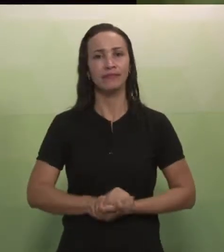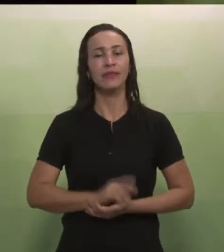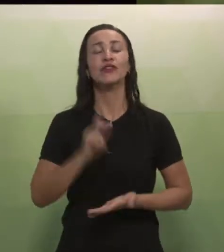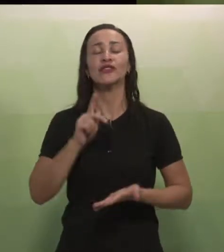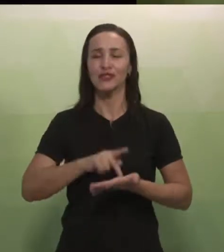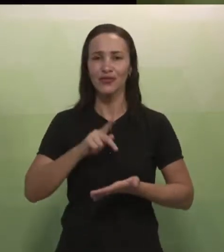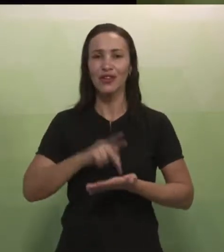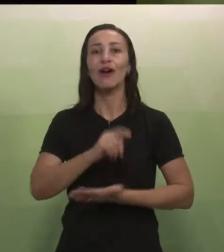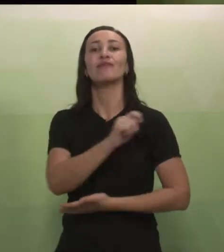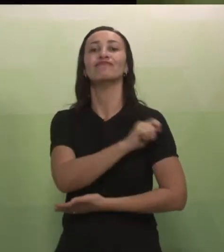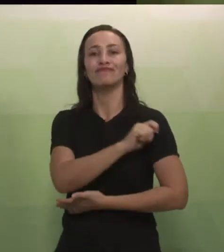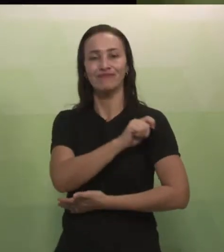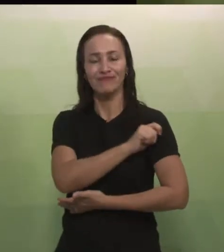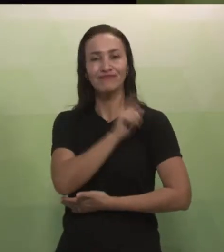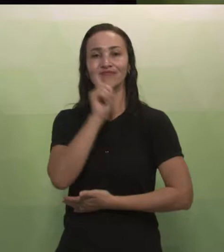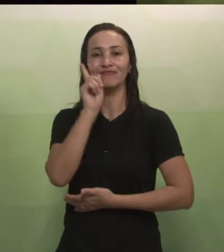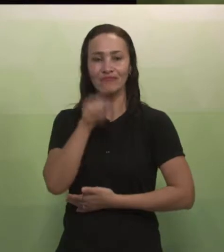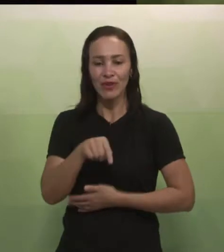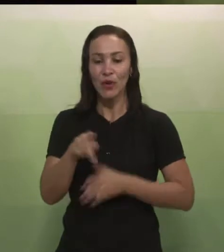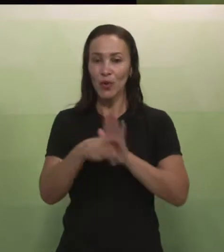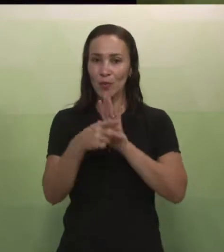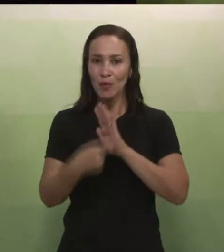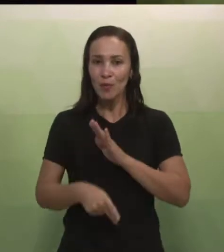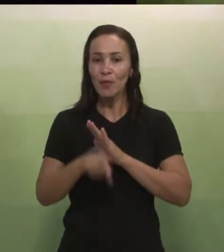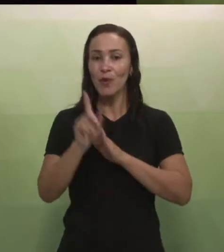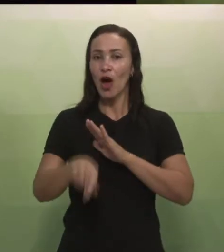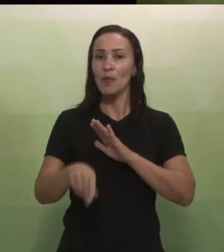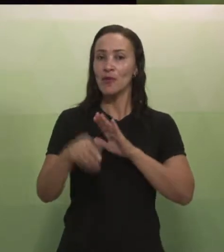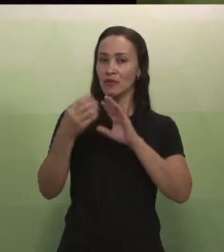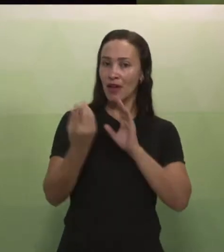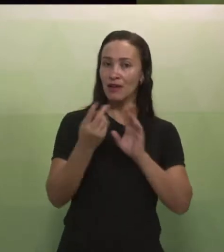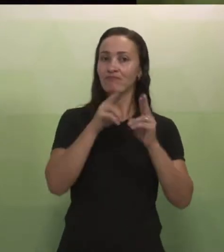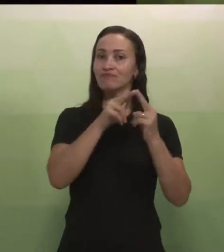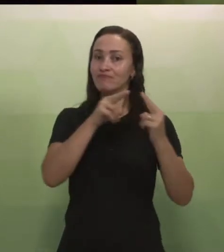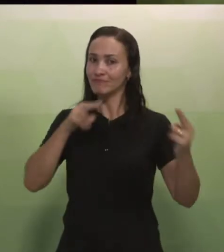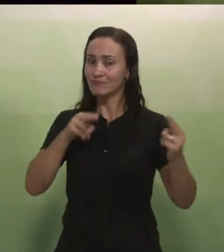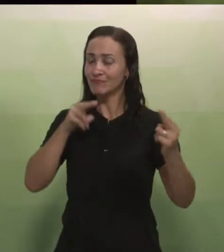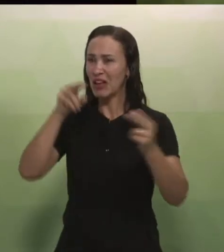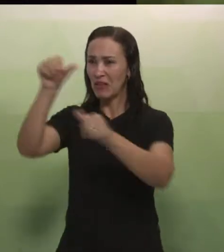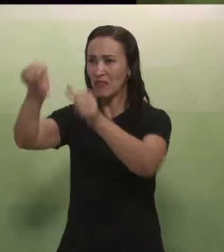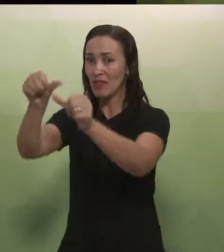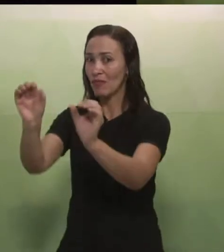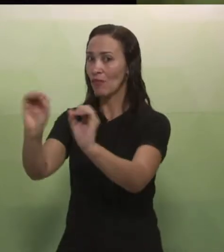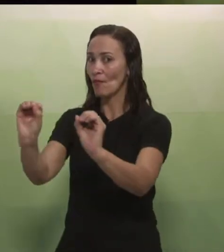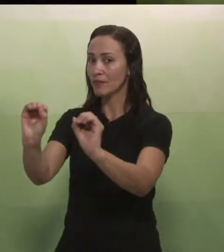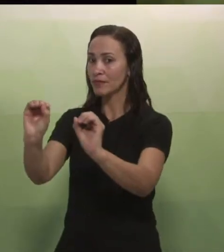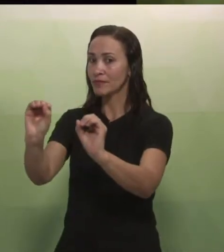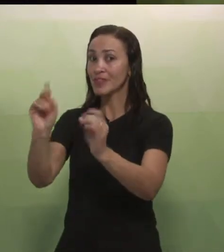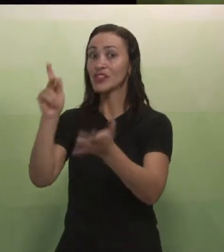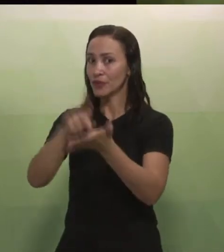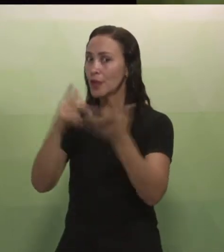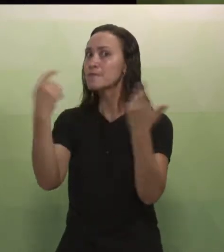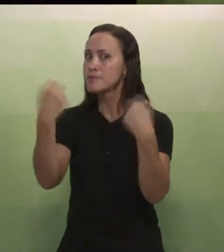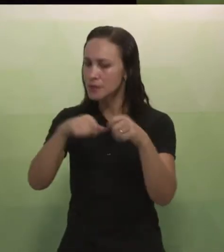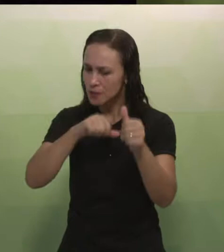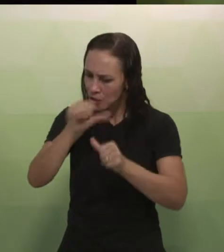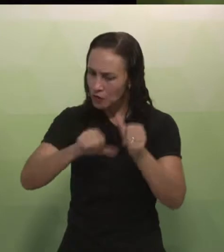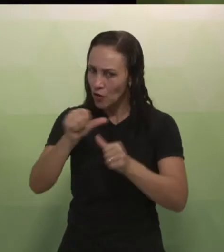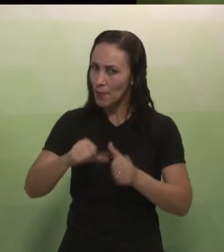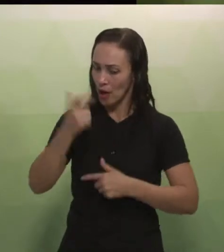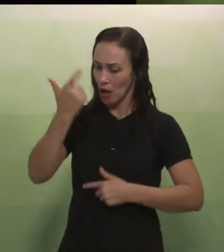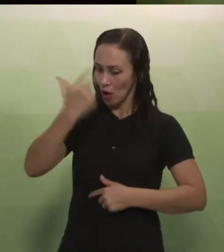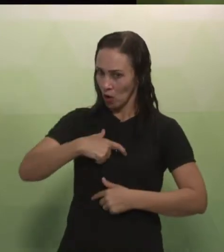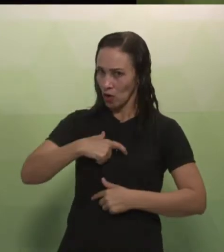ele dificilmente vai provocar transformação. E nós precisamos da transformação em